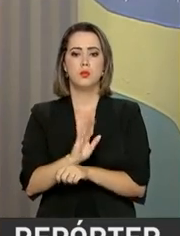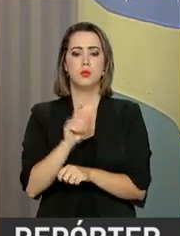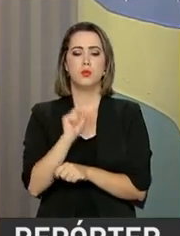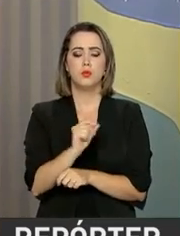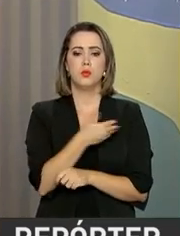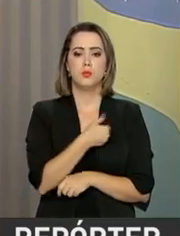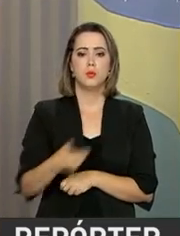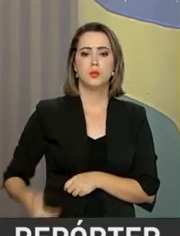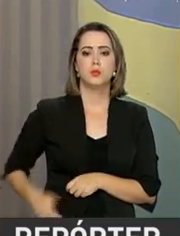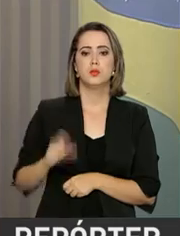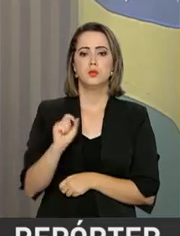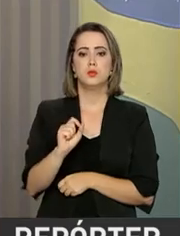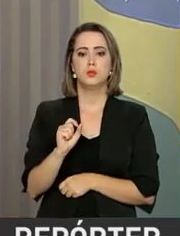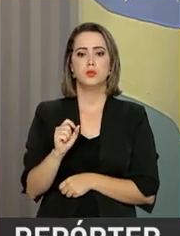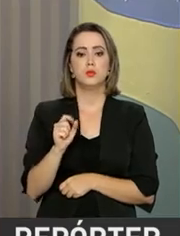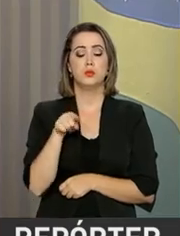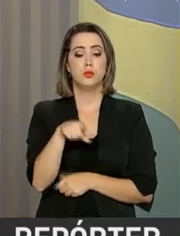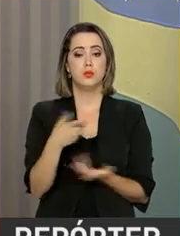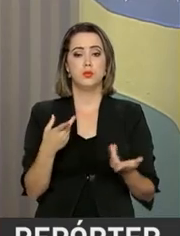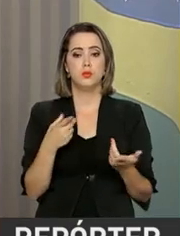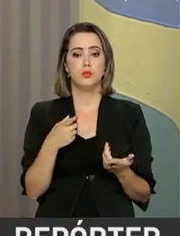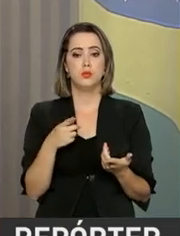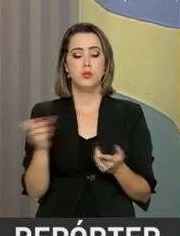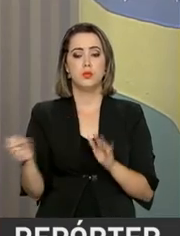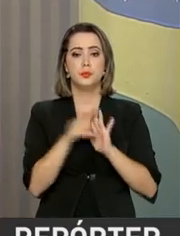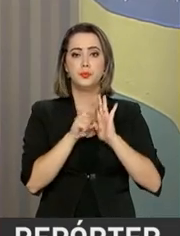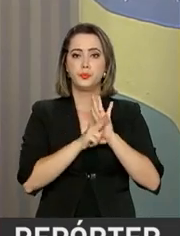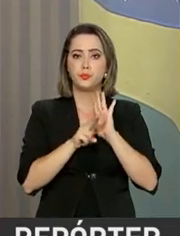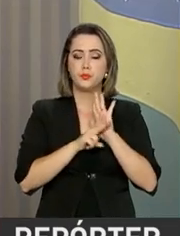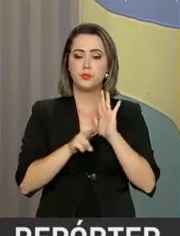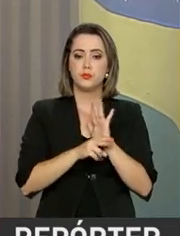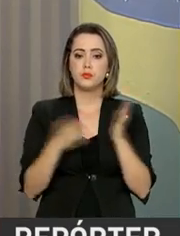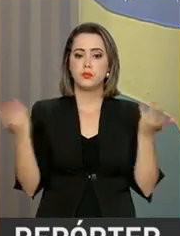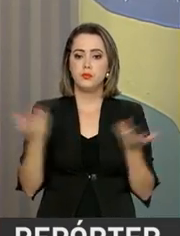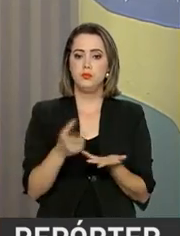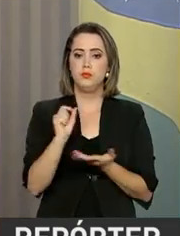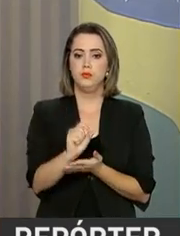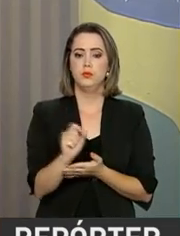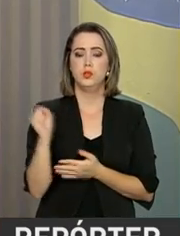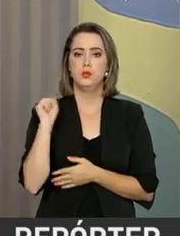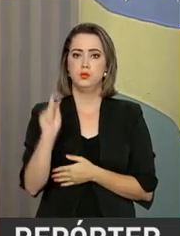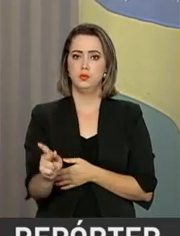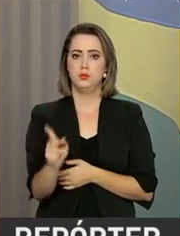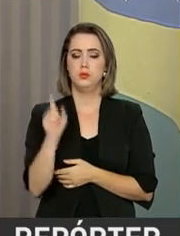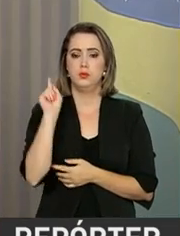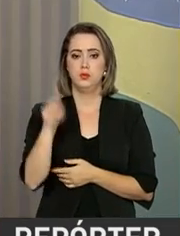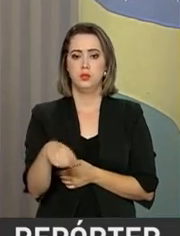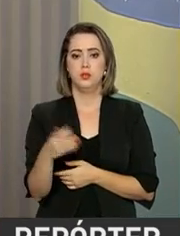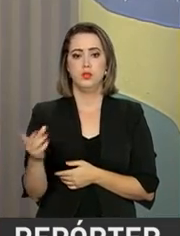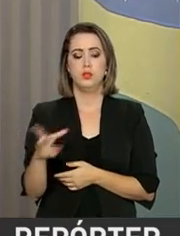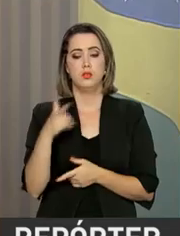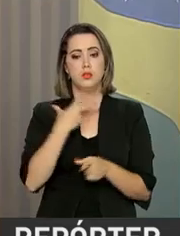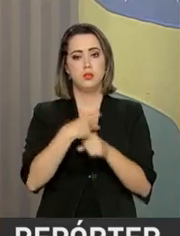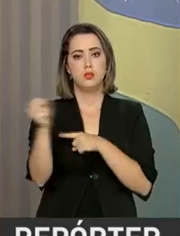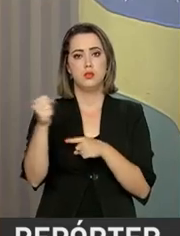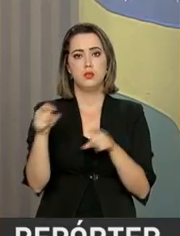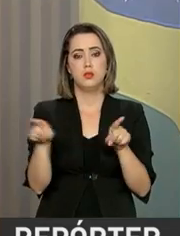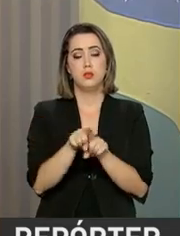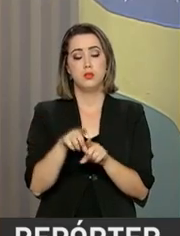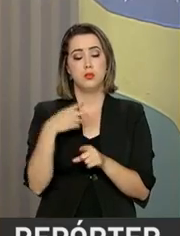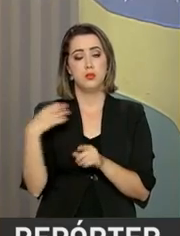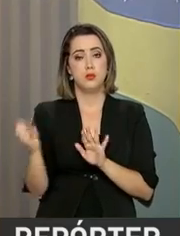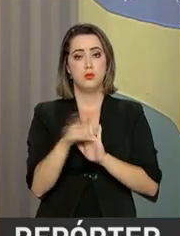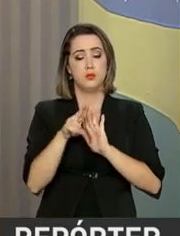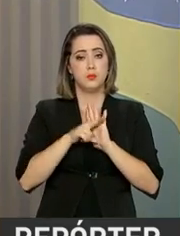do Congresso Nacional, sem embargo disso, a reforma da Previdência passou o símbolo, digamos assim, da vitória reformista